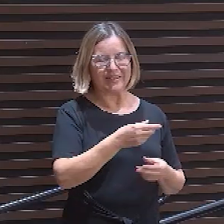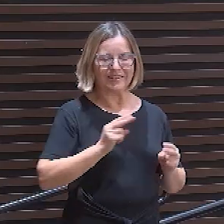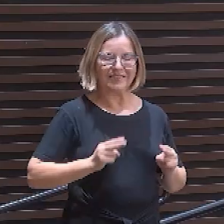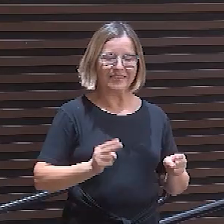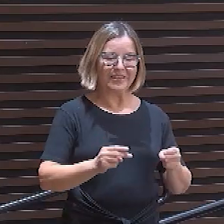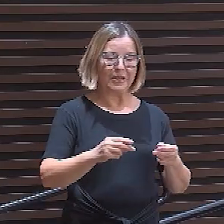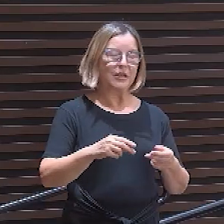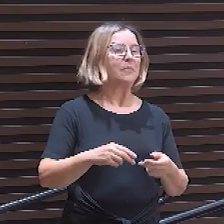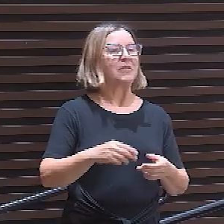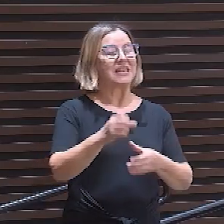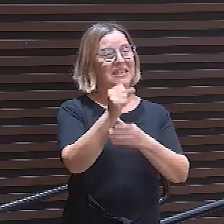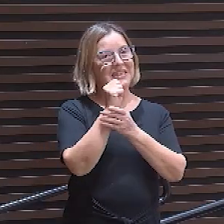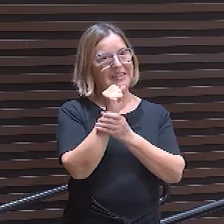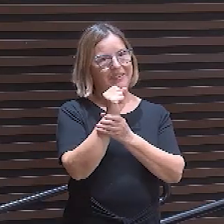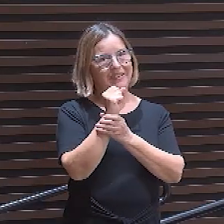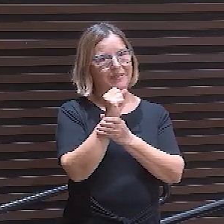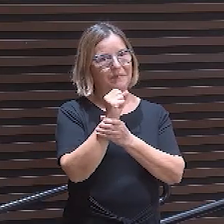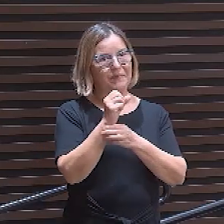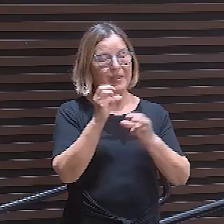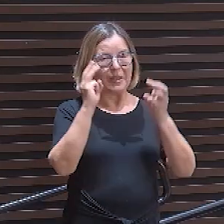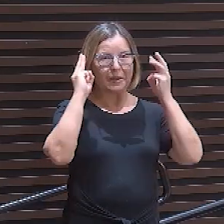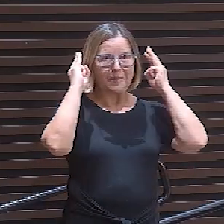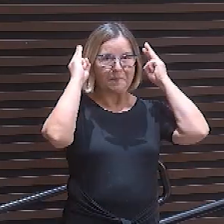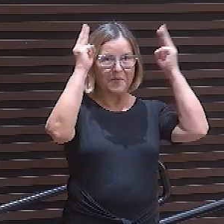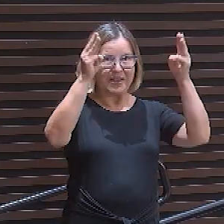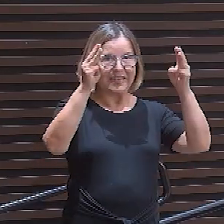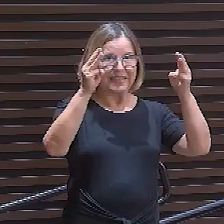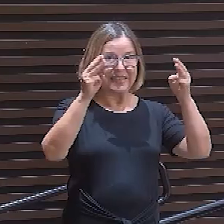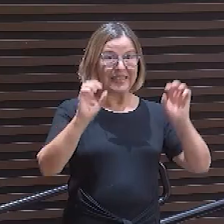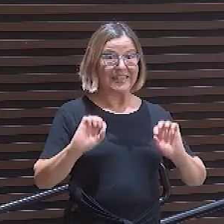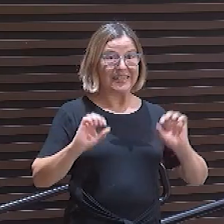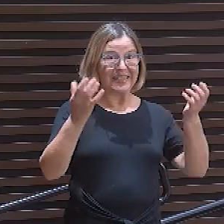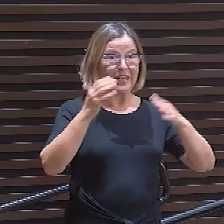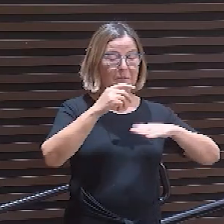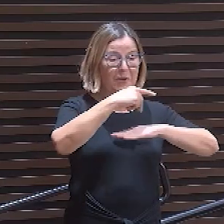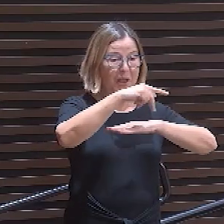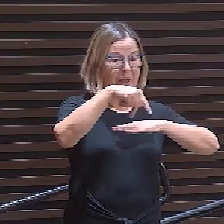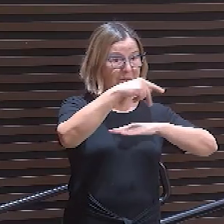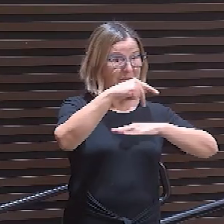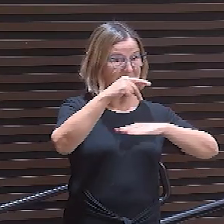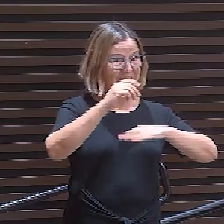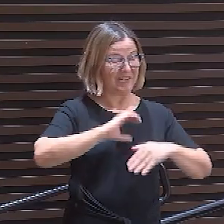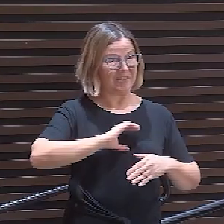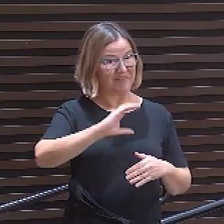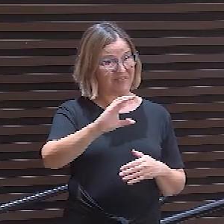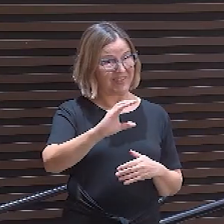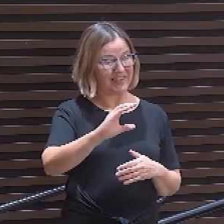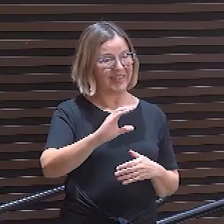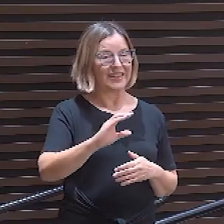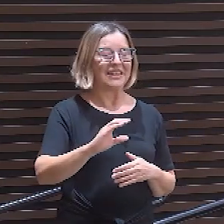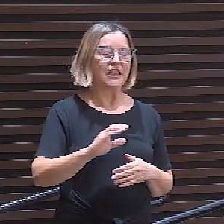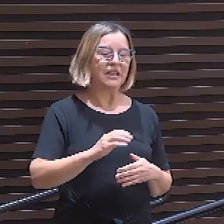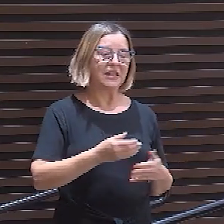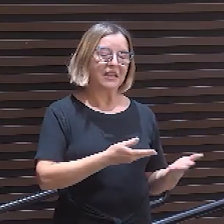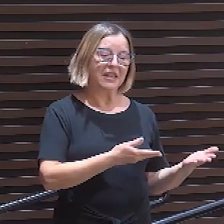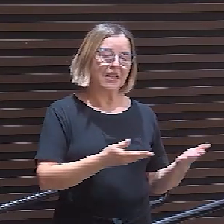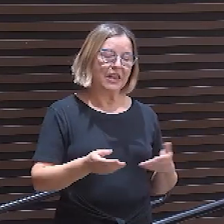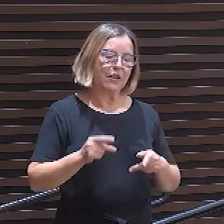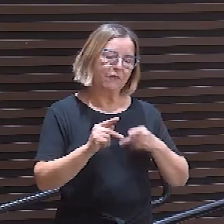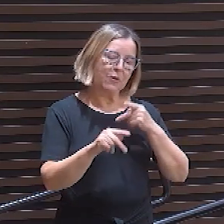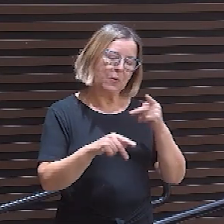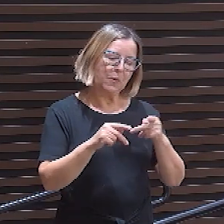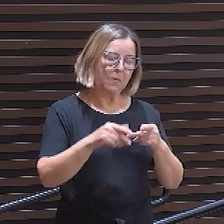em obediência, confiando no sangue, e conduziu o povo em fé até atravessar o